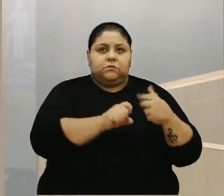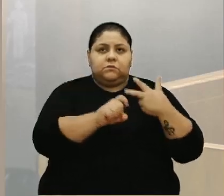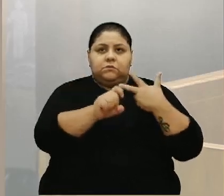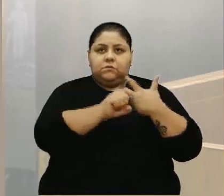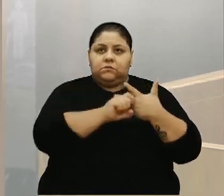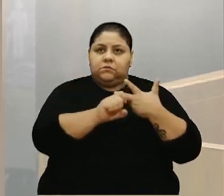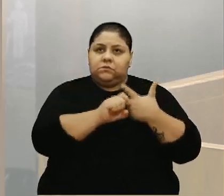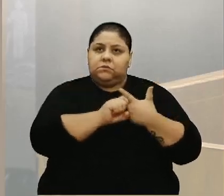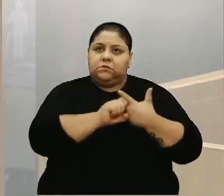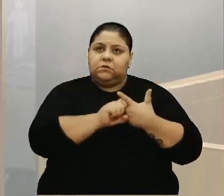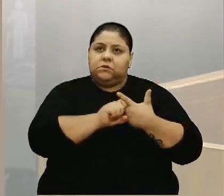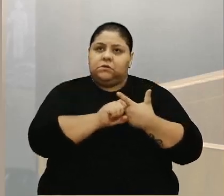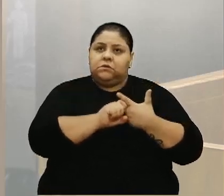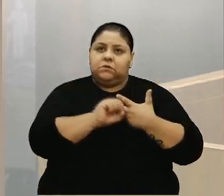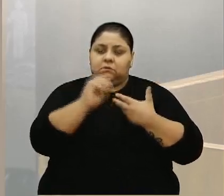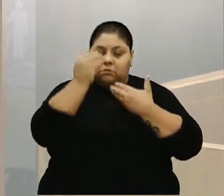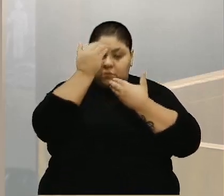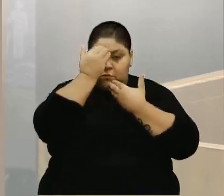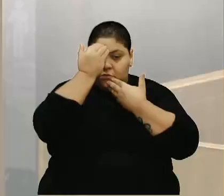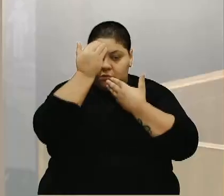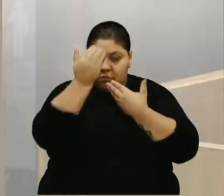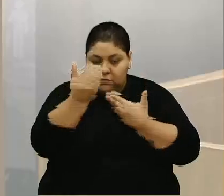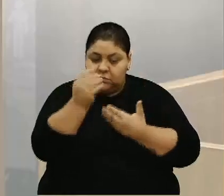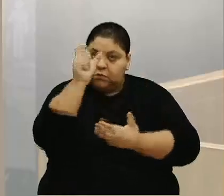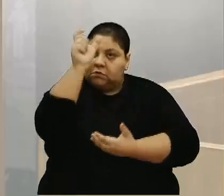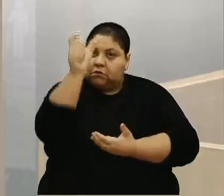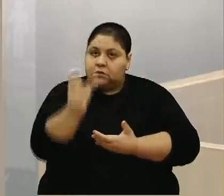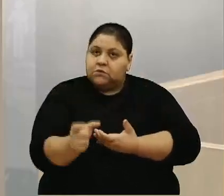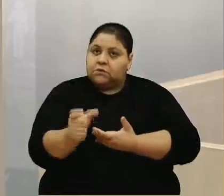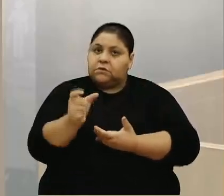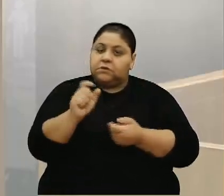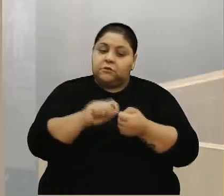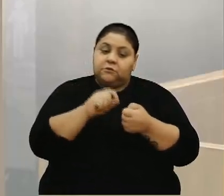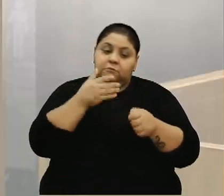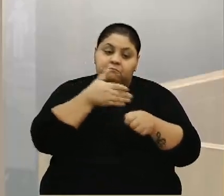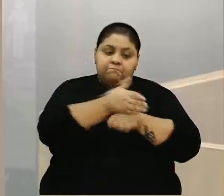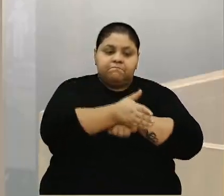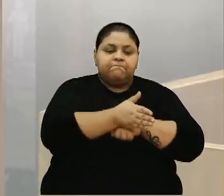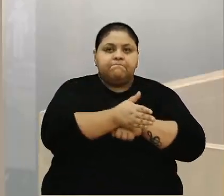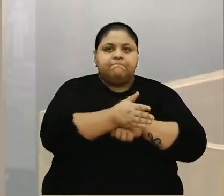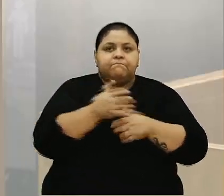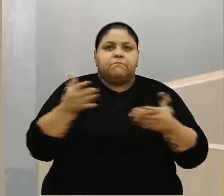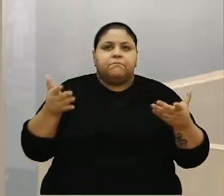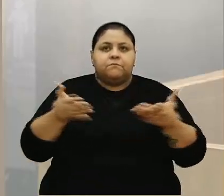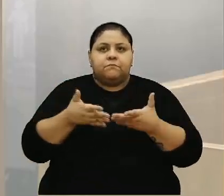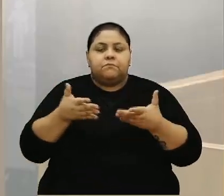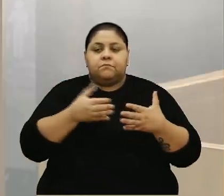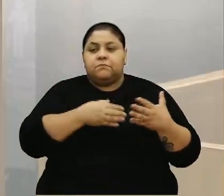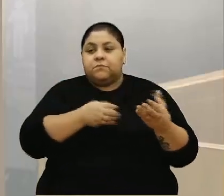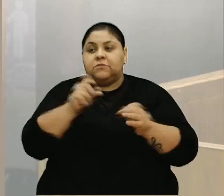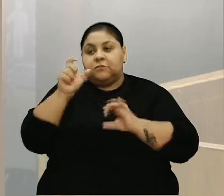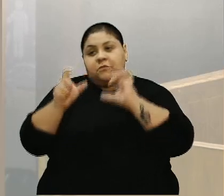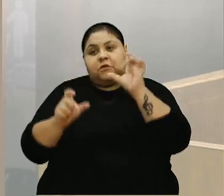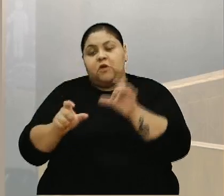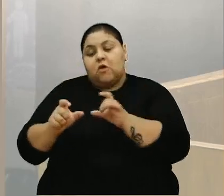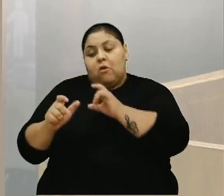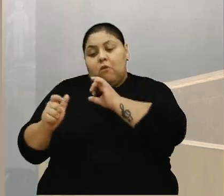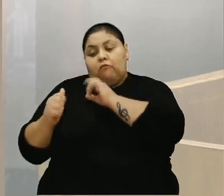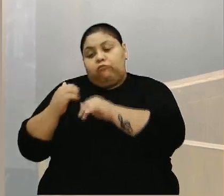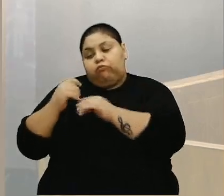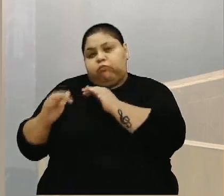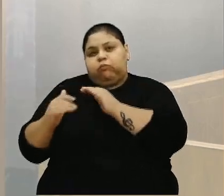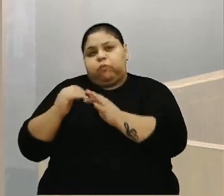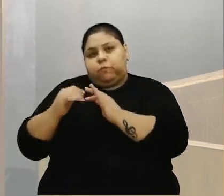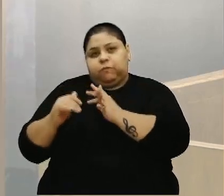Executivo e agradecendo as pessoas envolvidas, né? Já que muitas pessoas se envolveram para